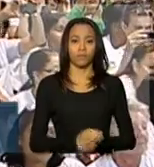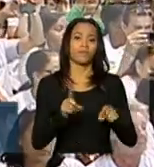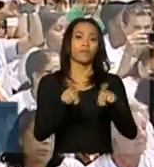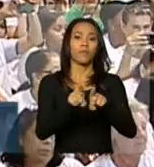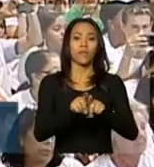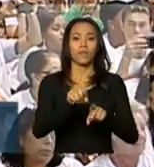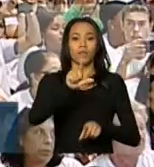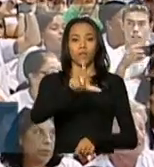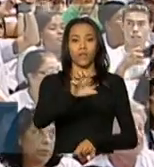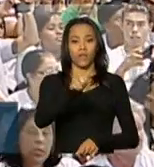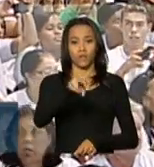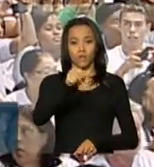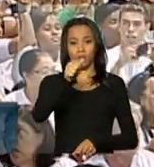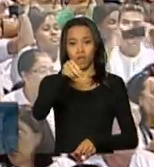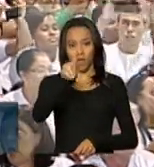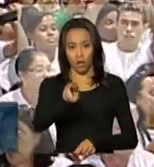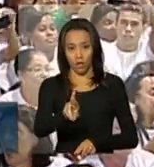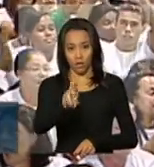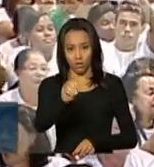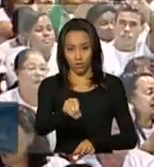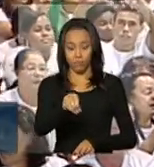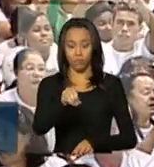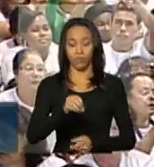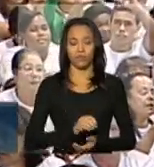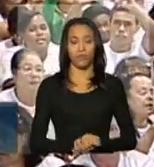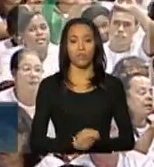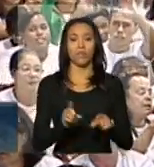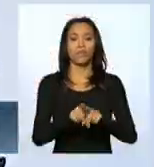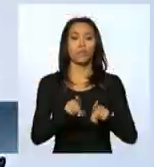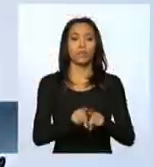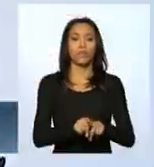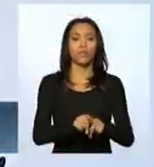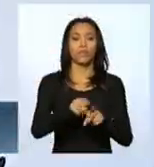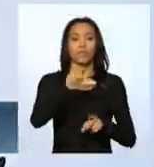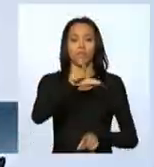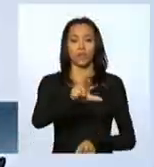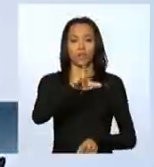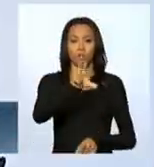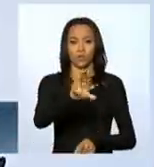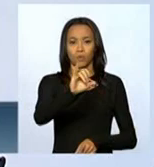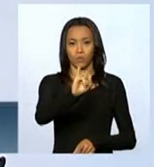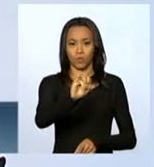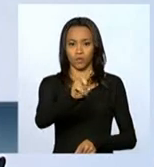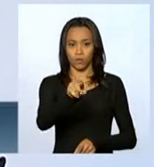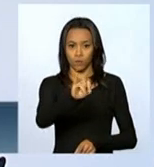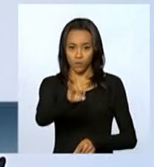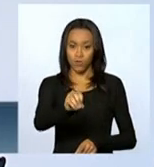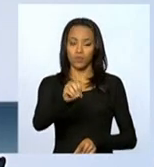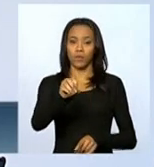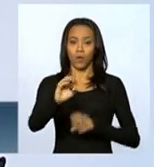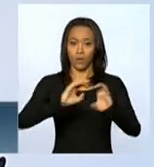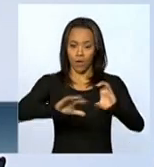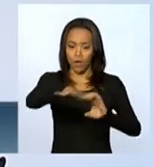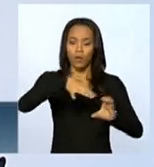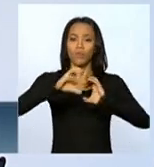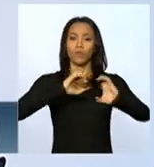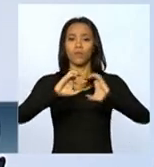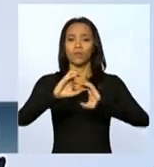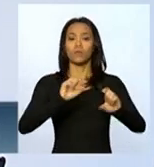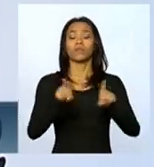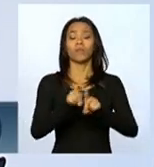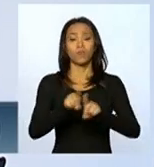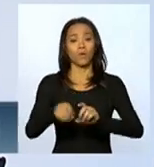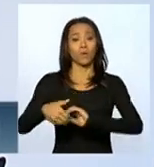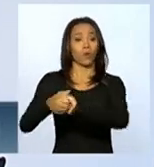Leonardo Barchini das Relações Internacionais, Núzio Brigulho da Comunicação. Queria cumprimentar